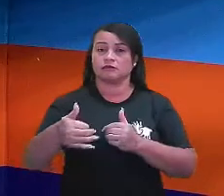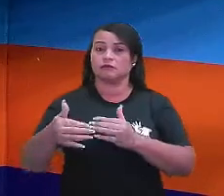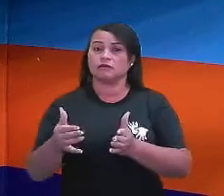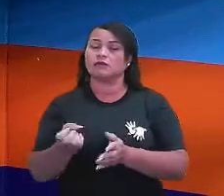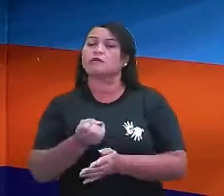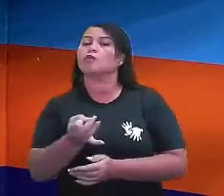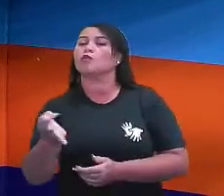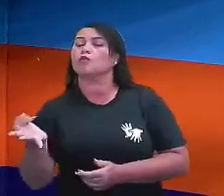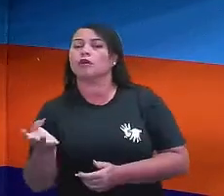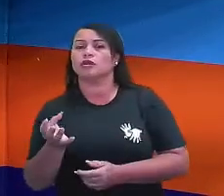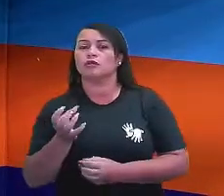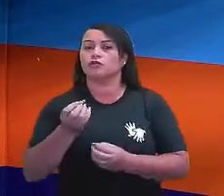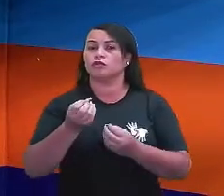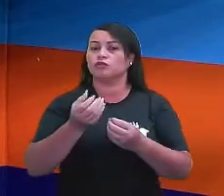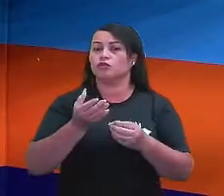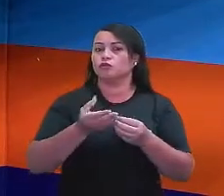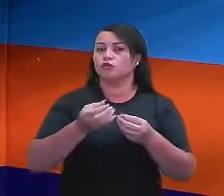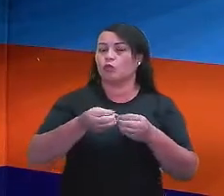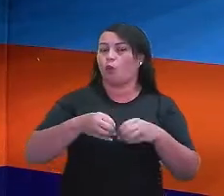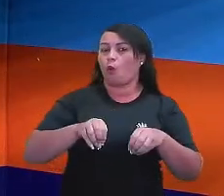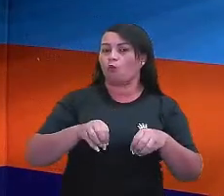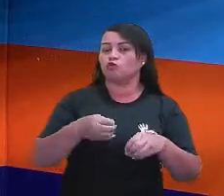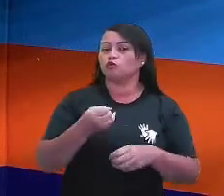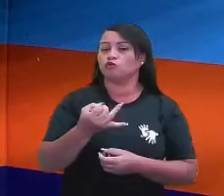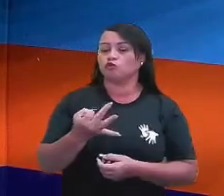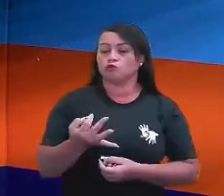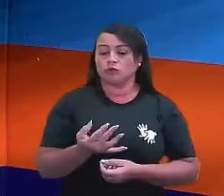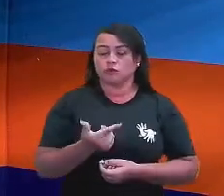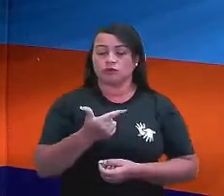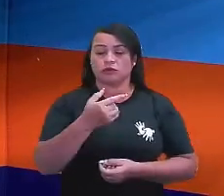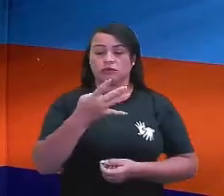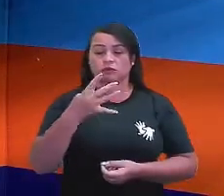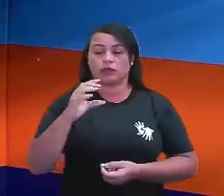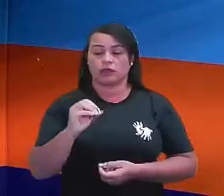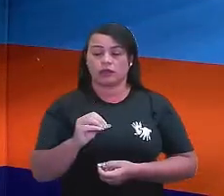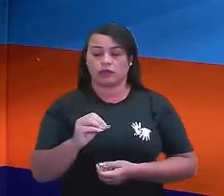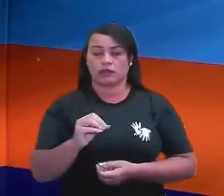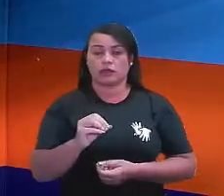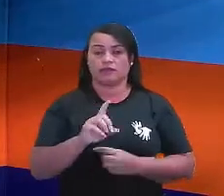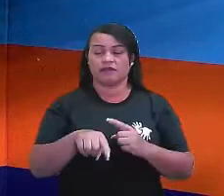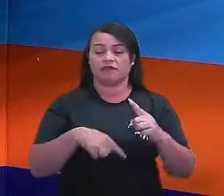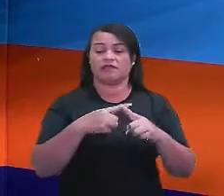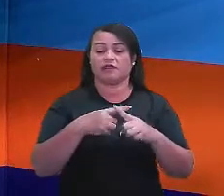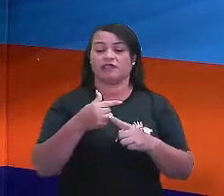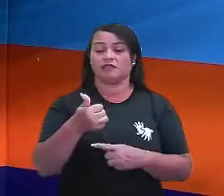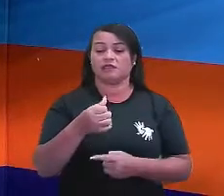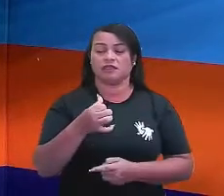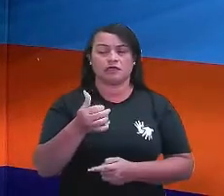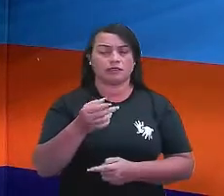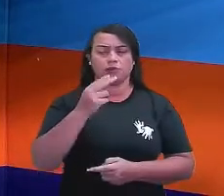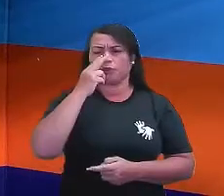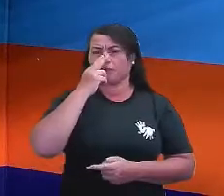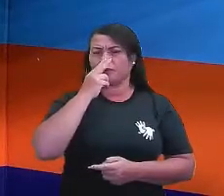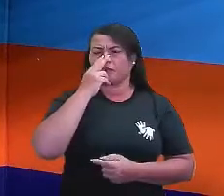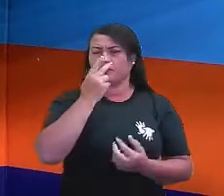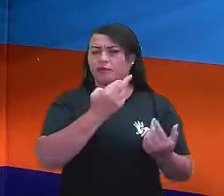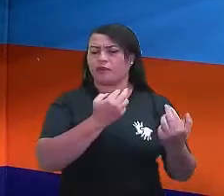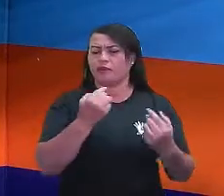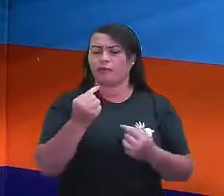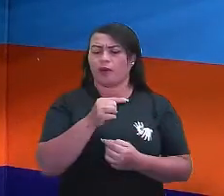caixas. Aí, eu vou fazer 240 vezes 16. Seguindo aquele mesmo modelo ali,